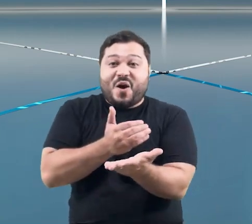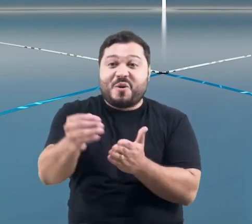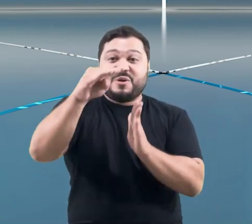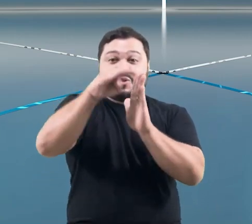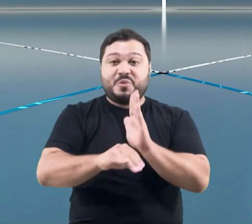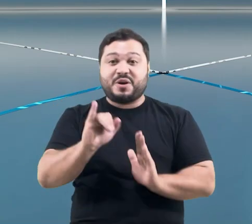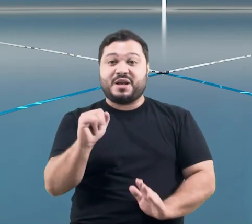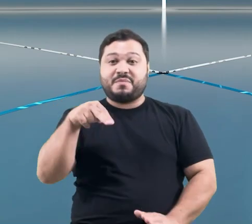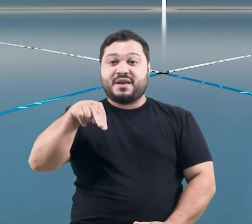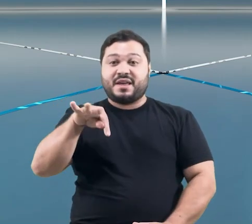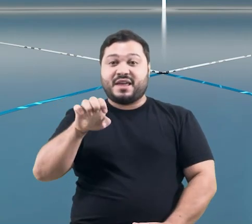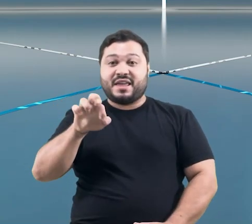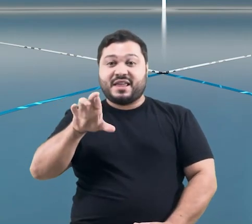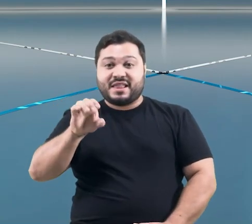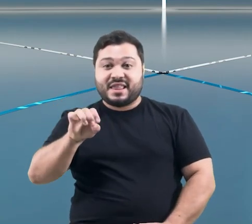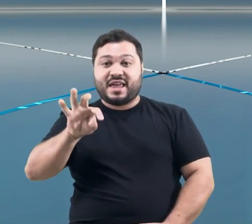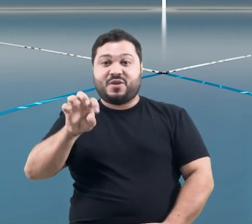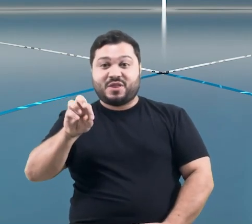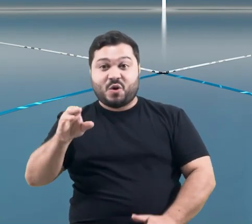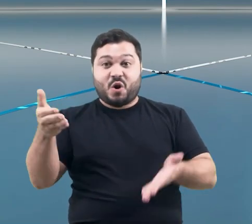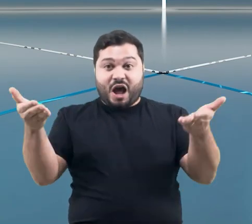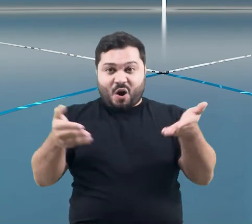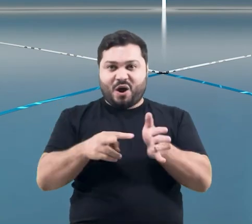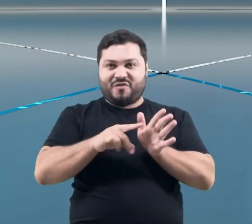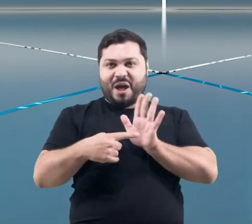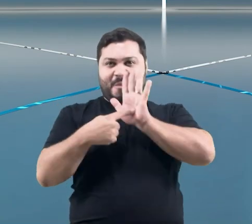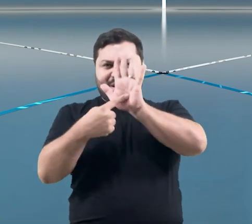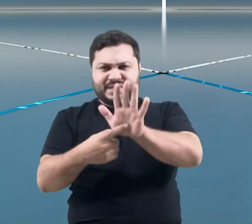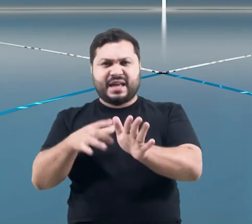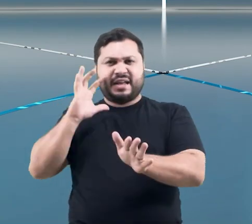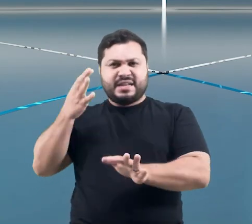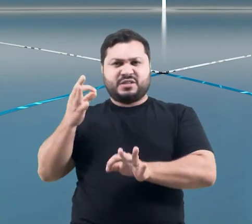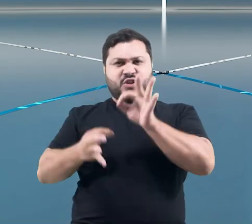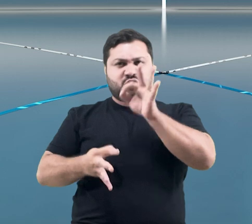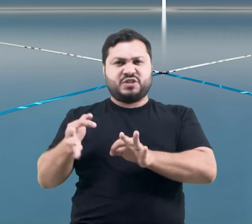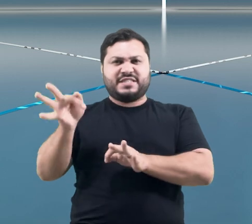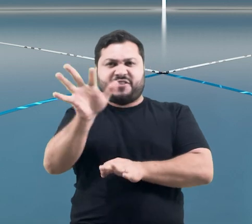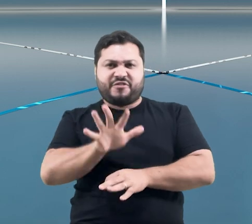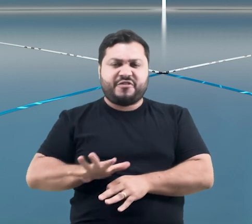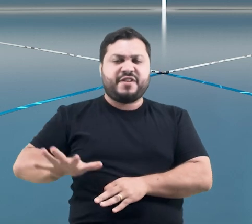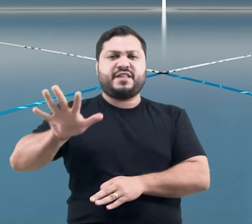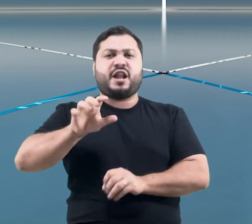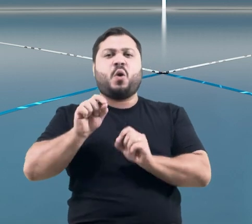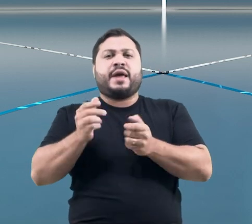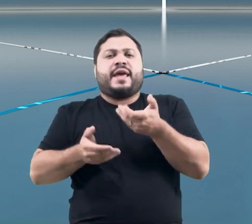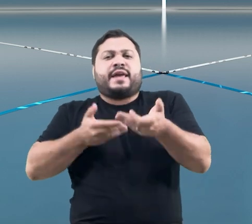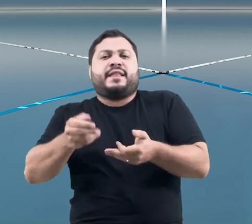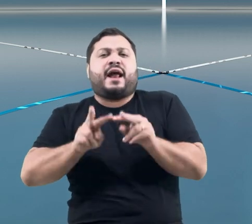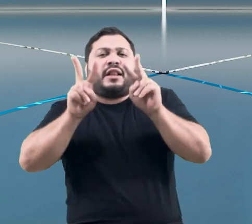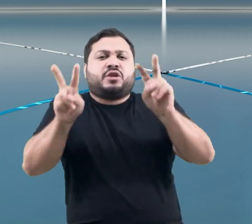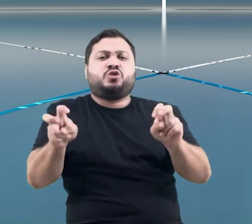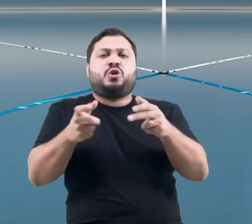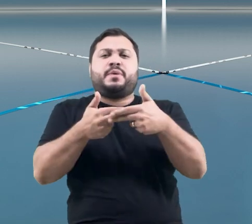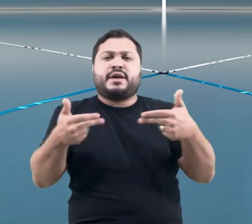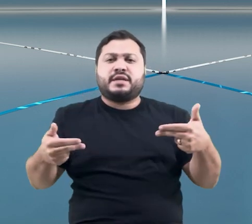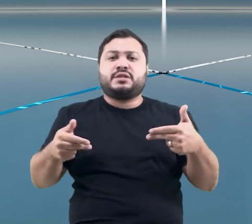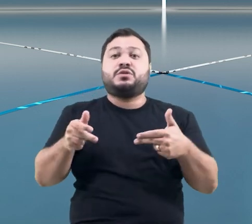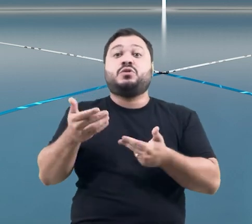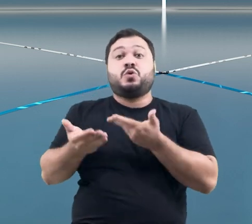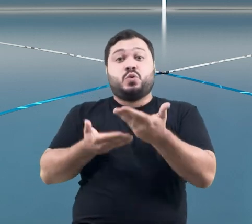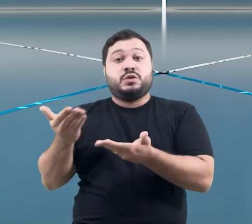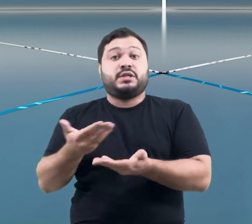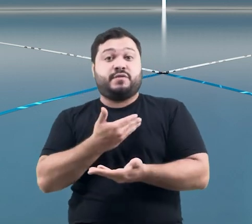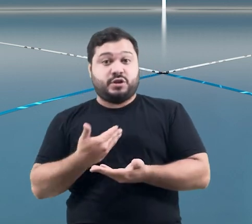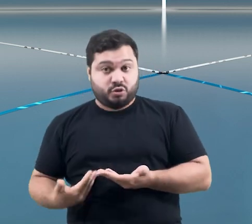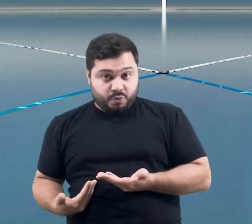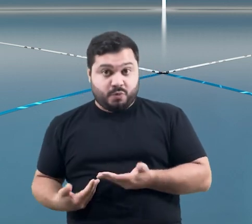Está no ar o programa Inteiro Teor. Nesta edição, vamos apresentar decisões da Justiça Federal que tratam de questões